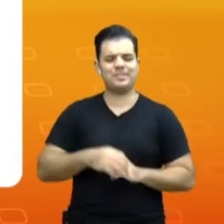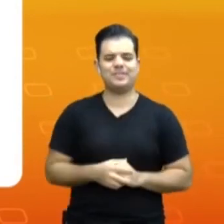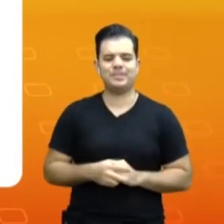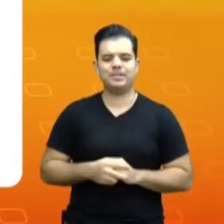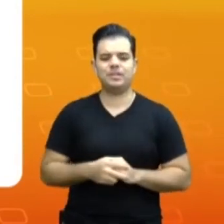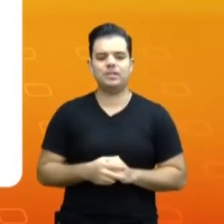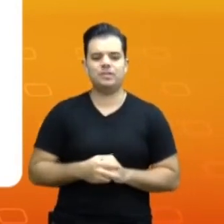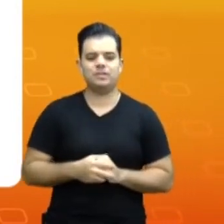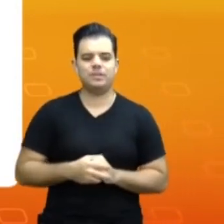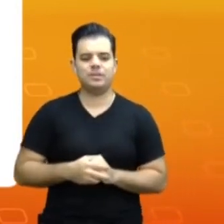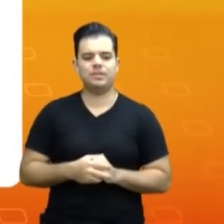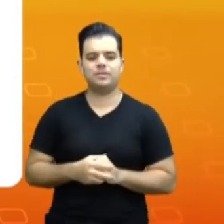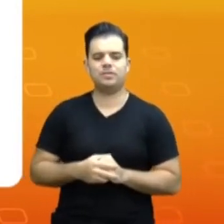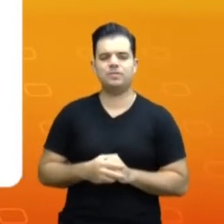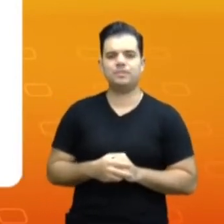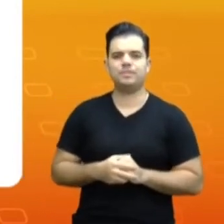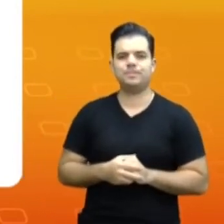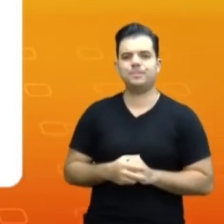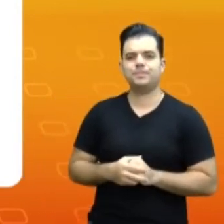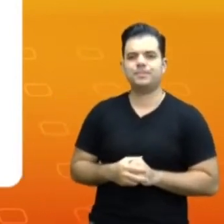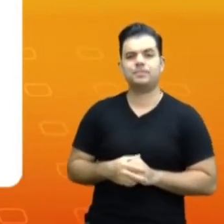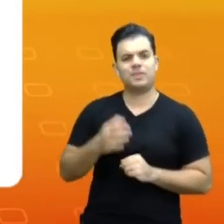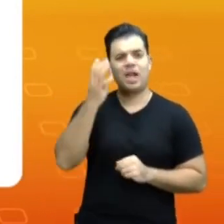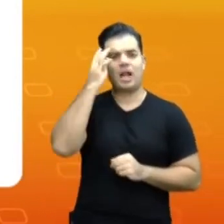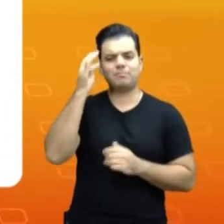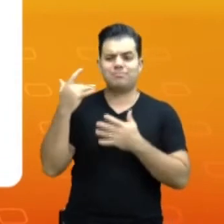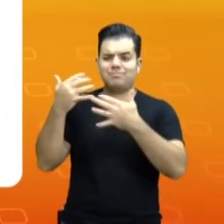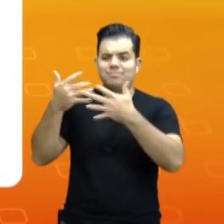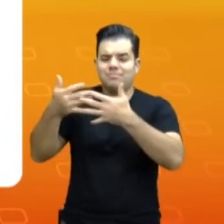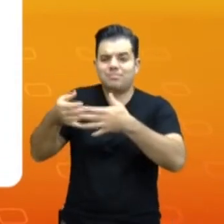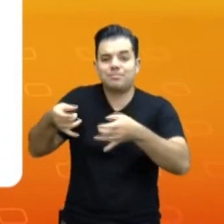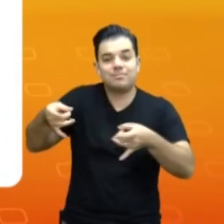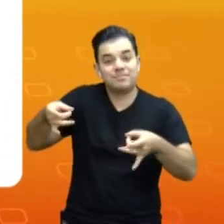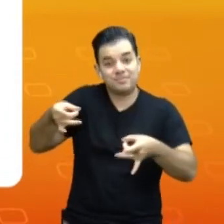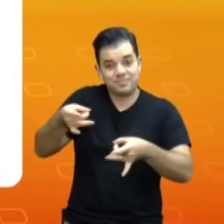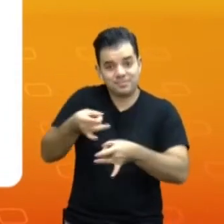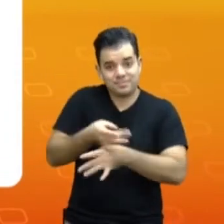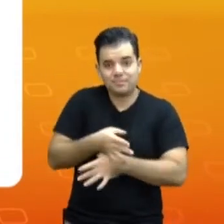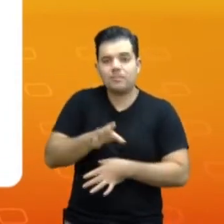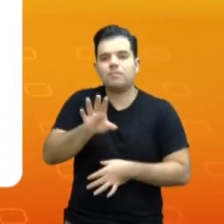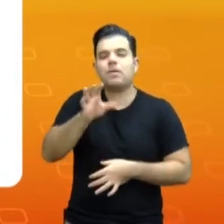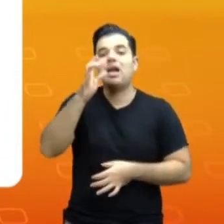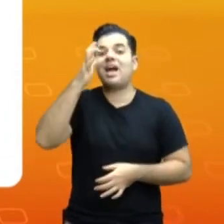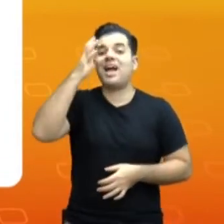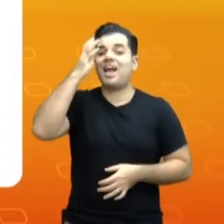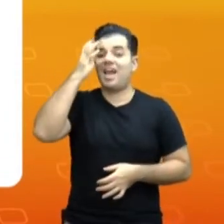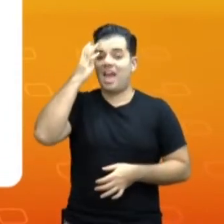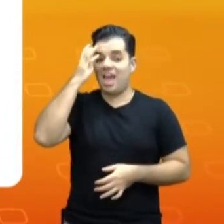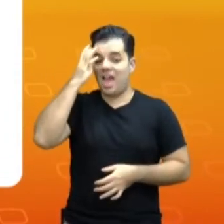Eu acho que a gente já está encaminhando aqui o nosso encerramento, mas ainda acho que vale a gente